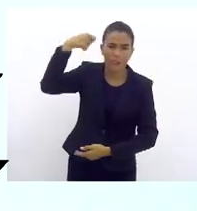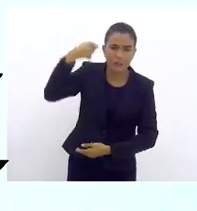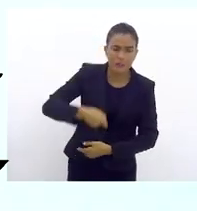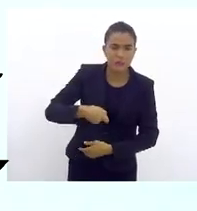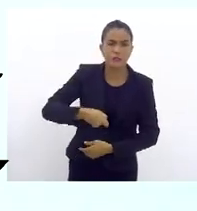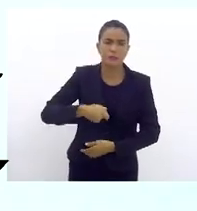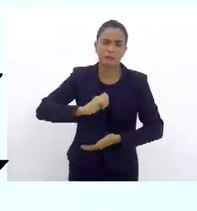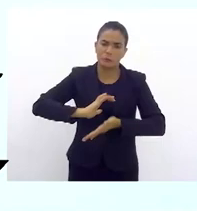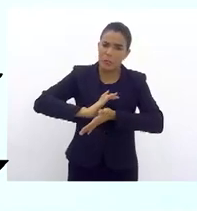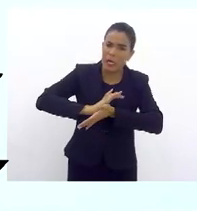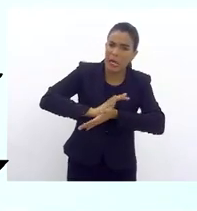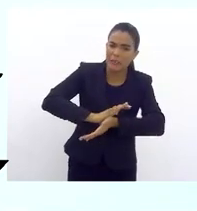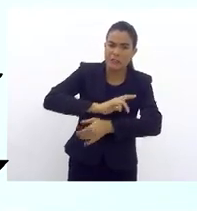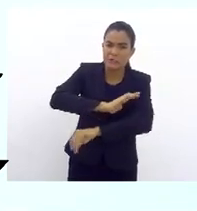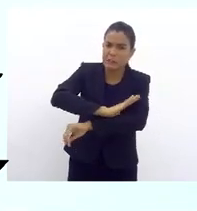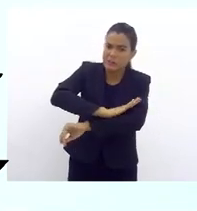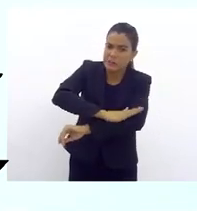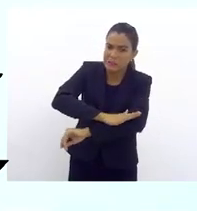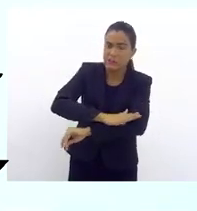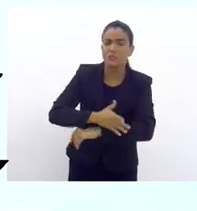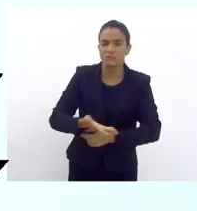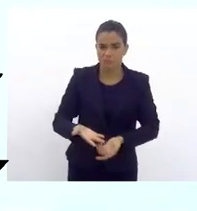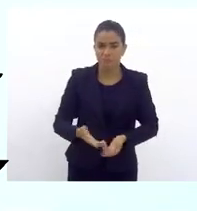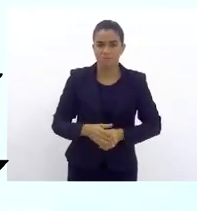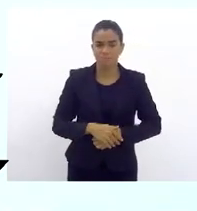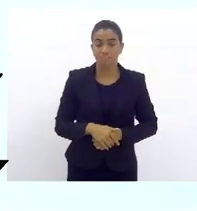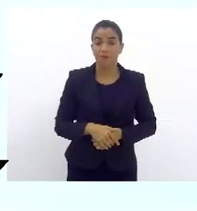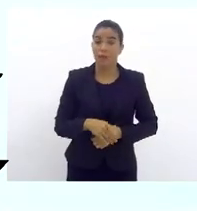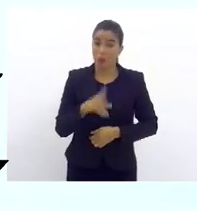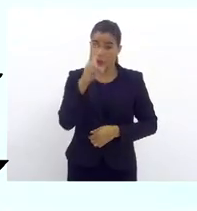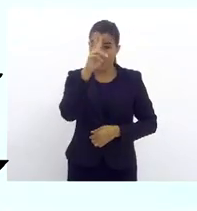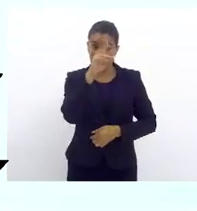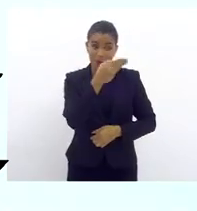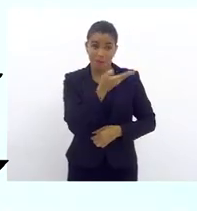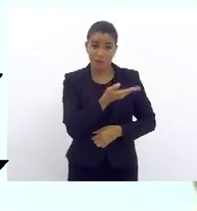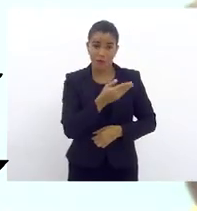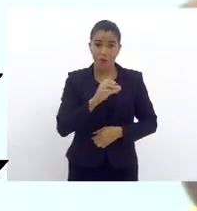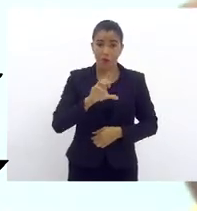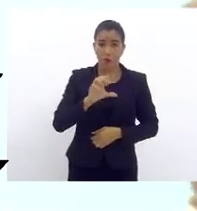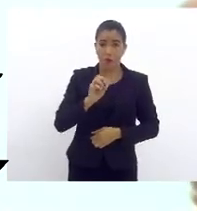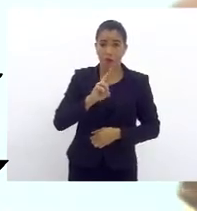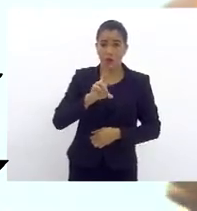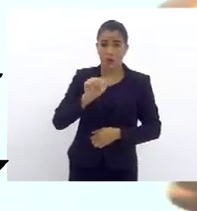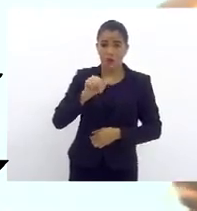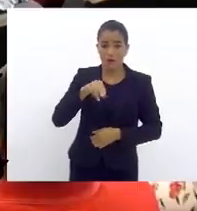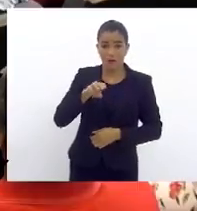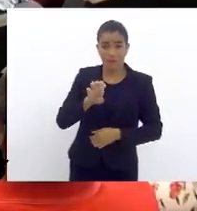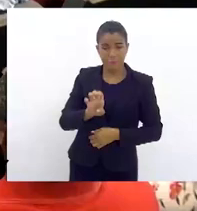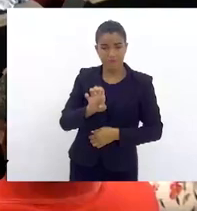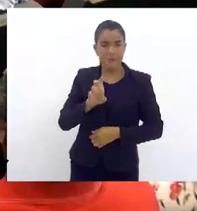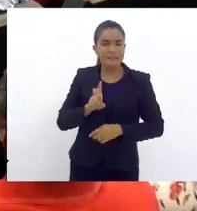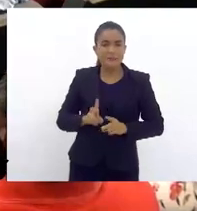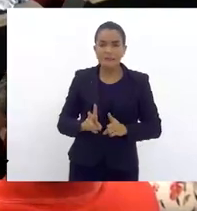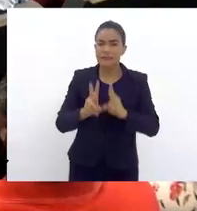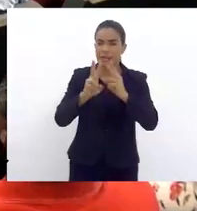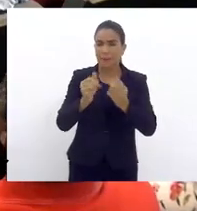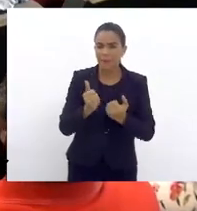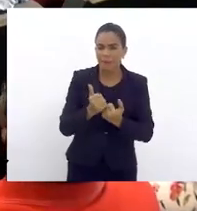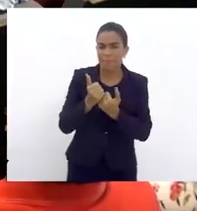na intolerância religiosa eu me lembro tá que a nossa companheira Lohana de sempre assessorou